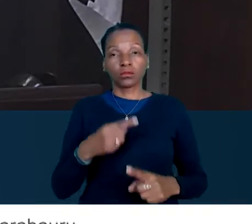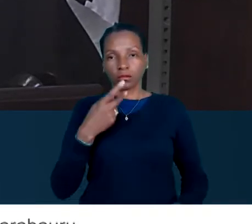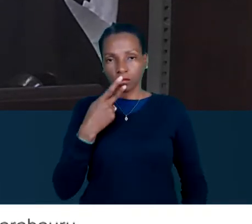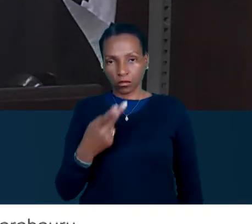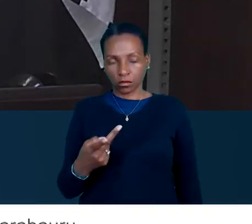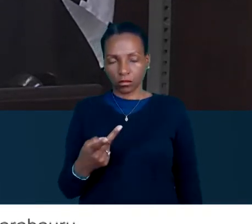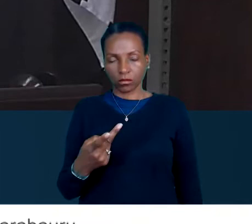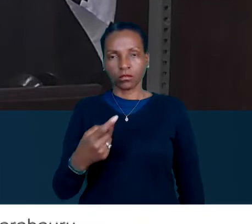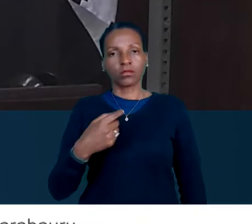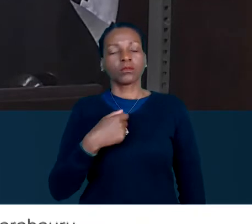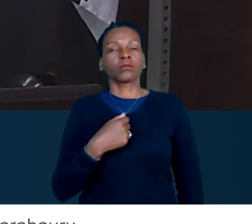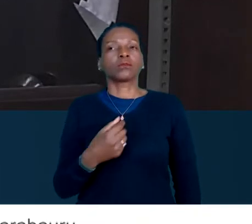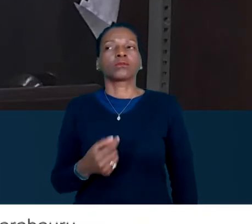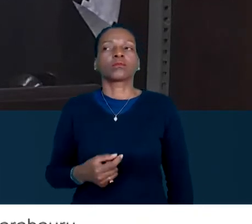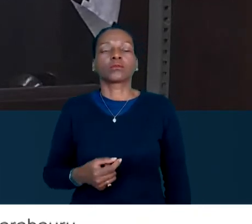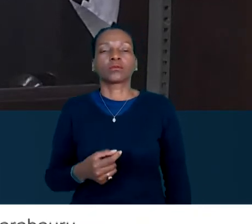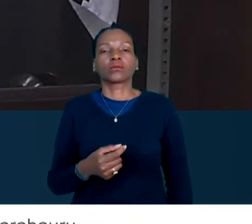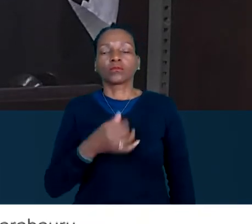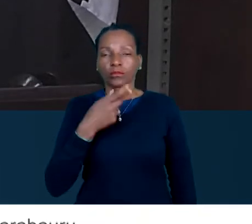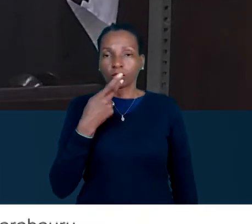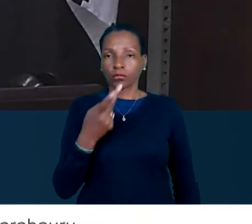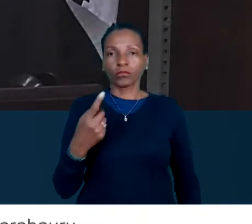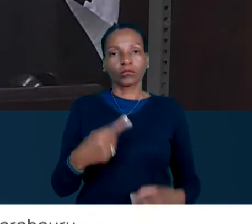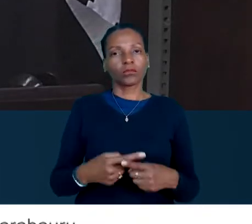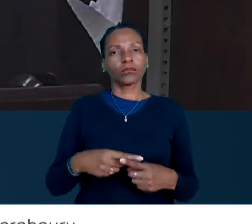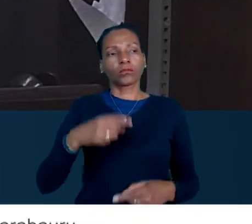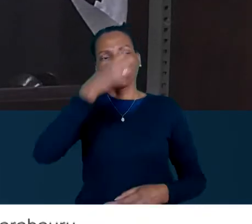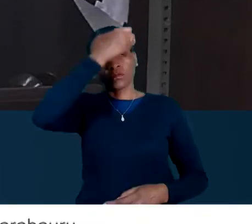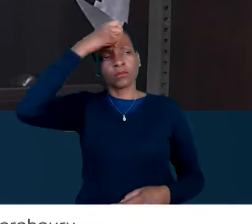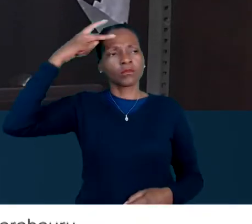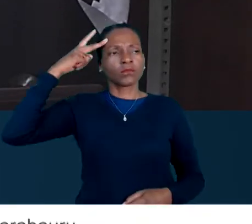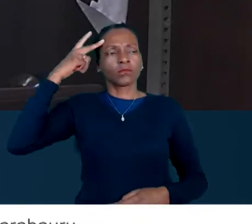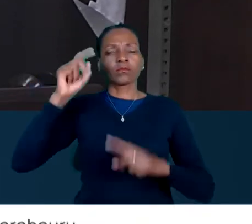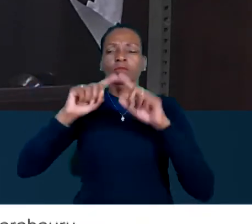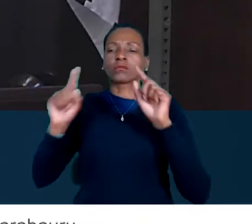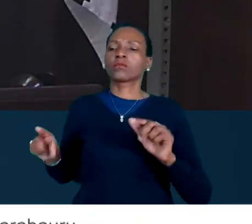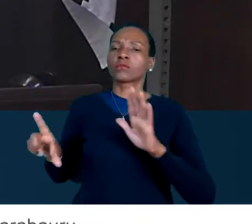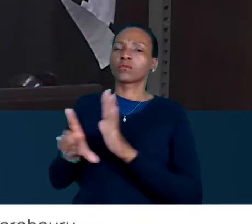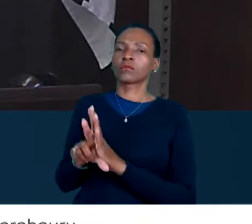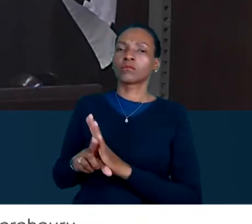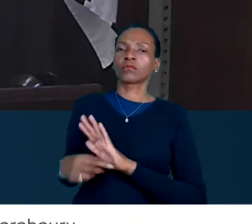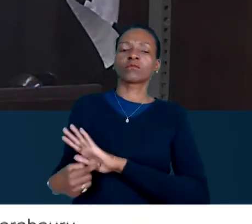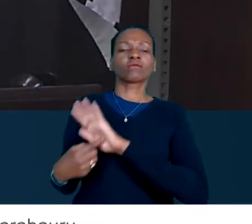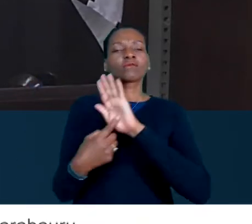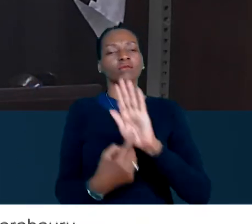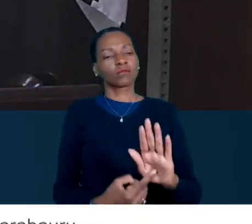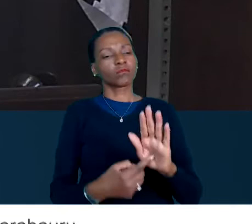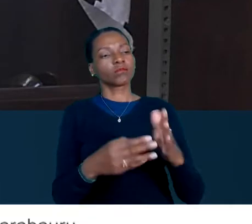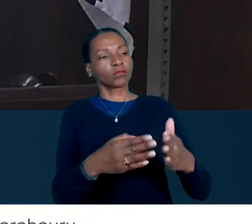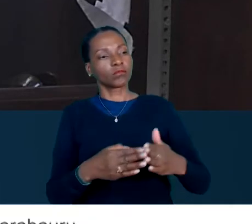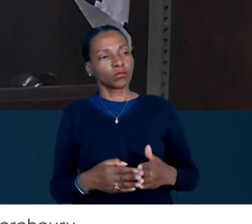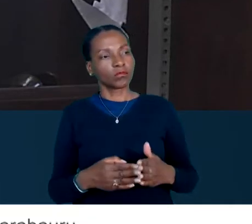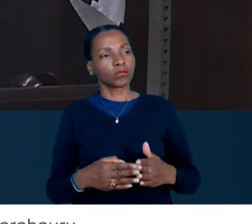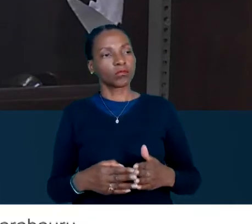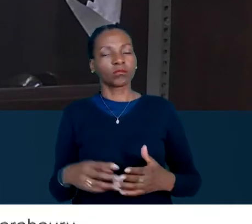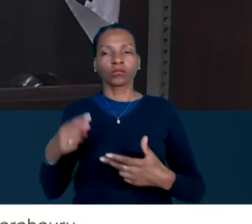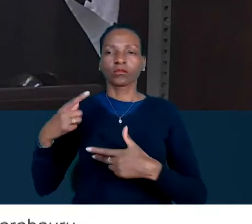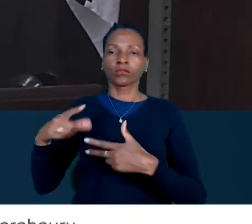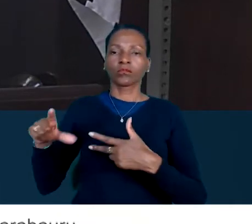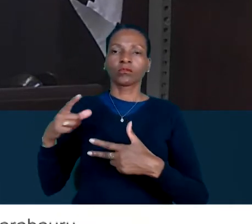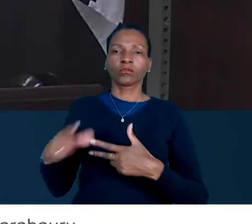um prefeito ele apresenta um projeto de lei pedindo autorização legislativa para emprestar 46